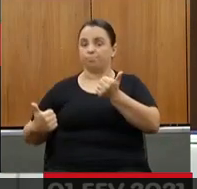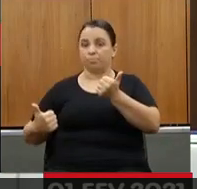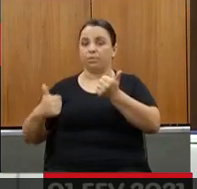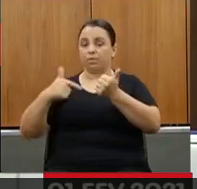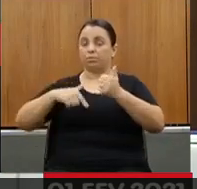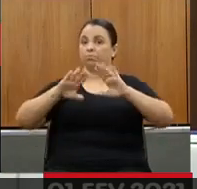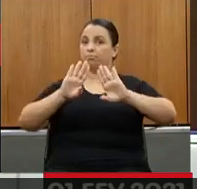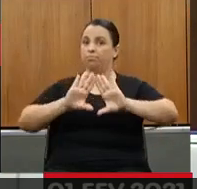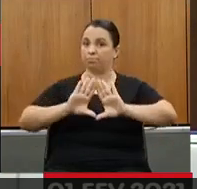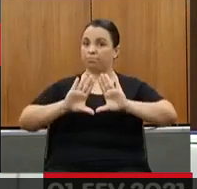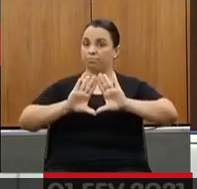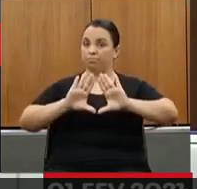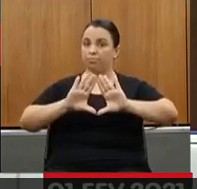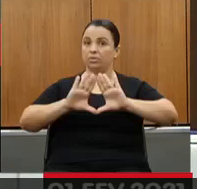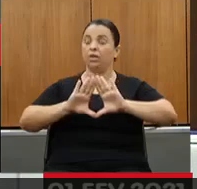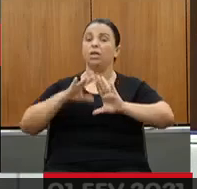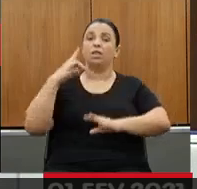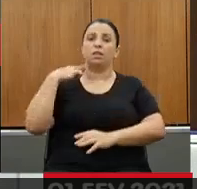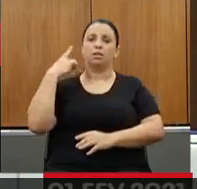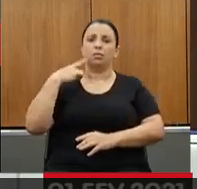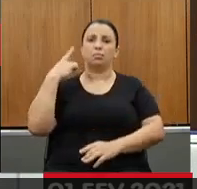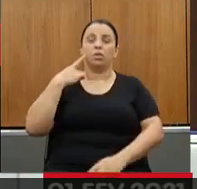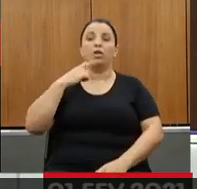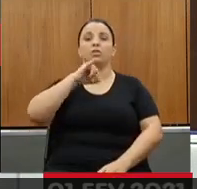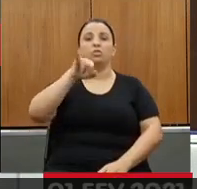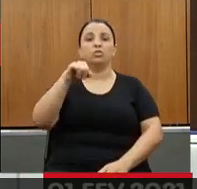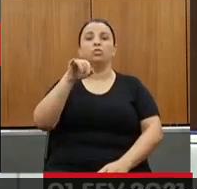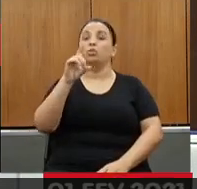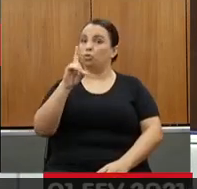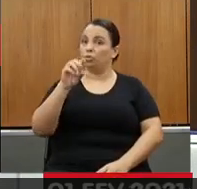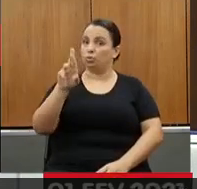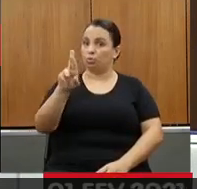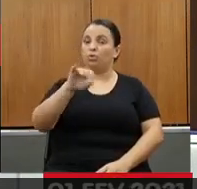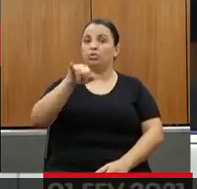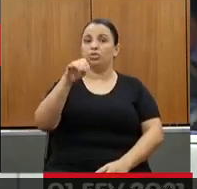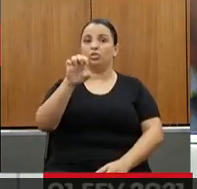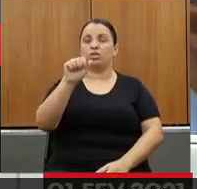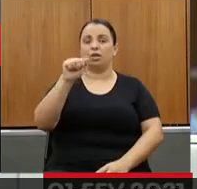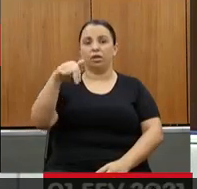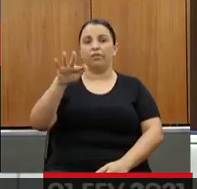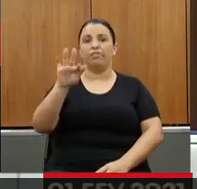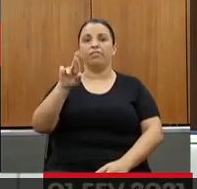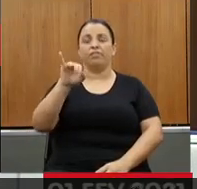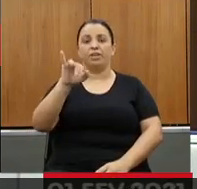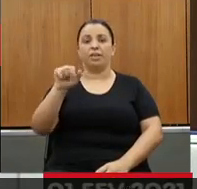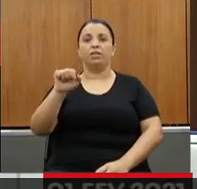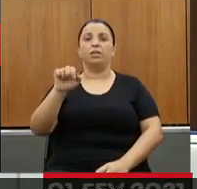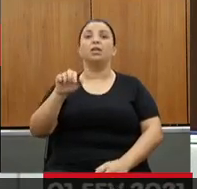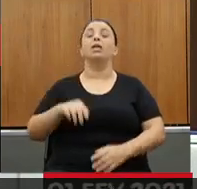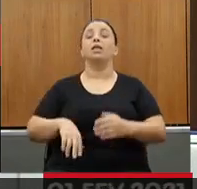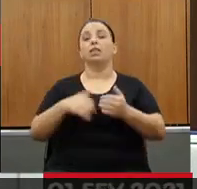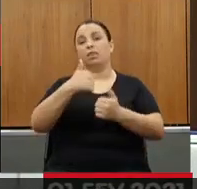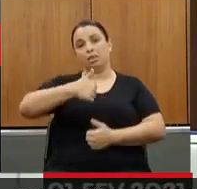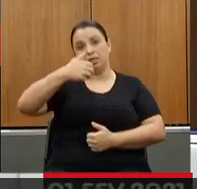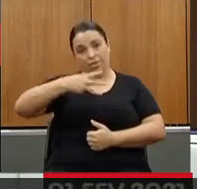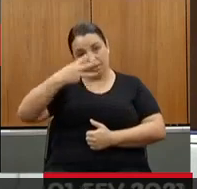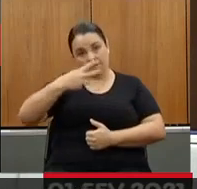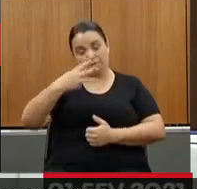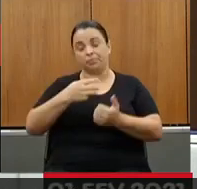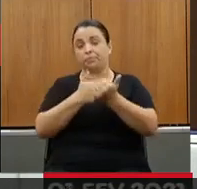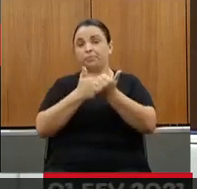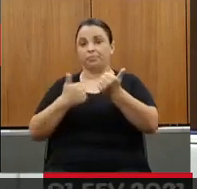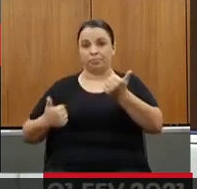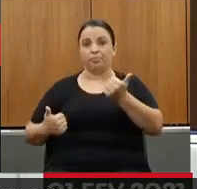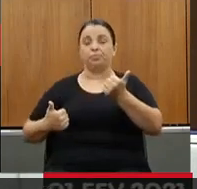do Estado de Minas Gerais, deputado Dr. Jean Freire. Terceiro vice-presidente eleito da Assembleia Legislativa do Estado de